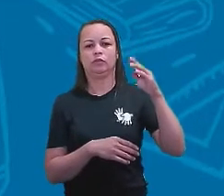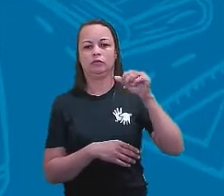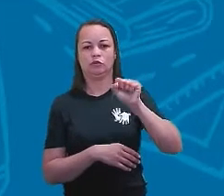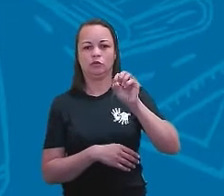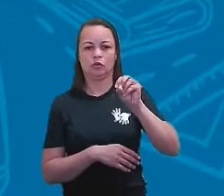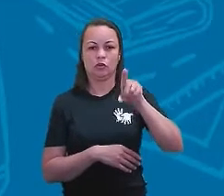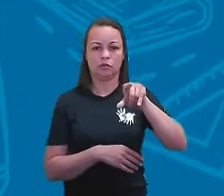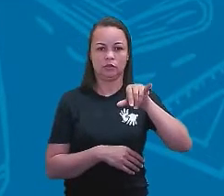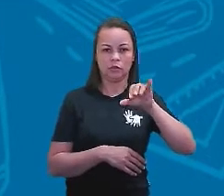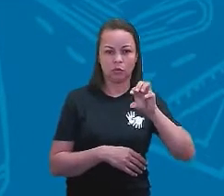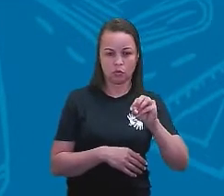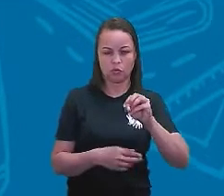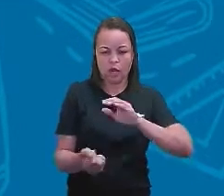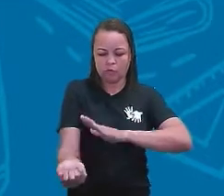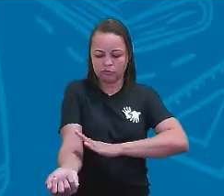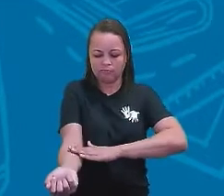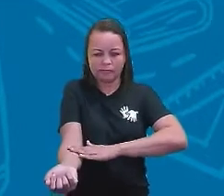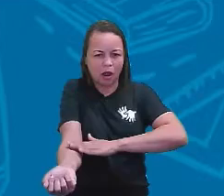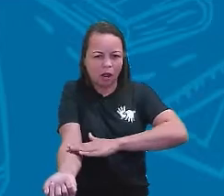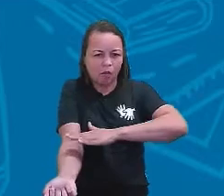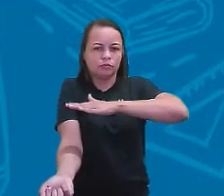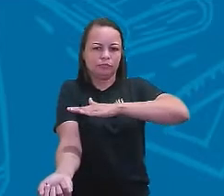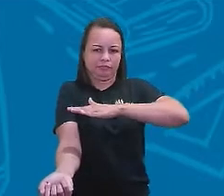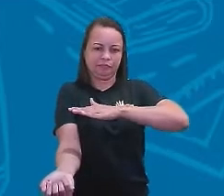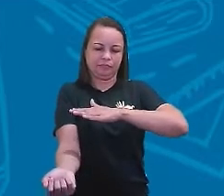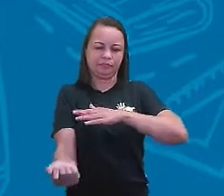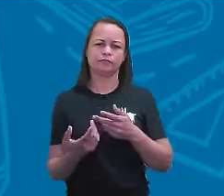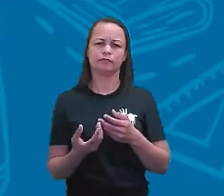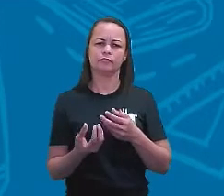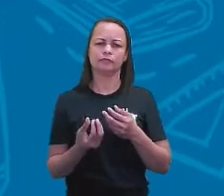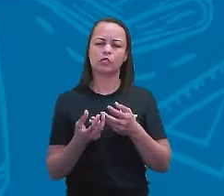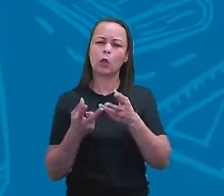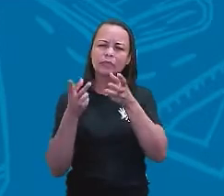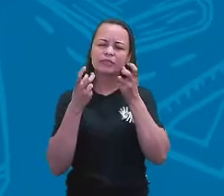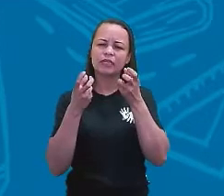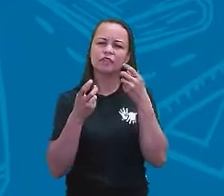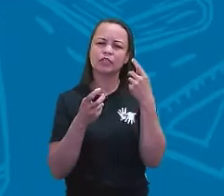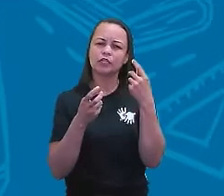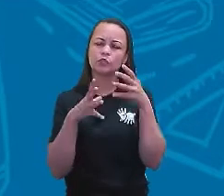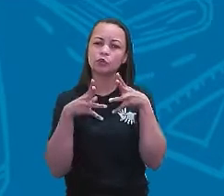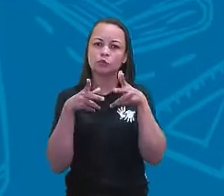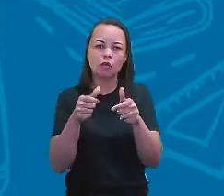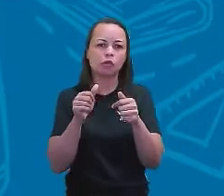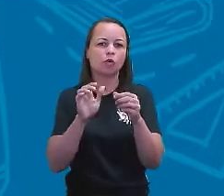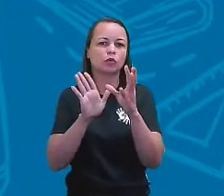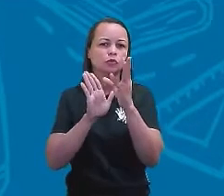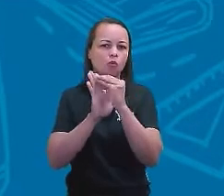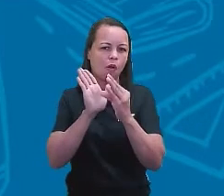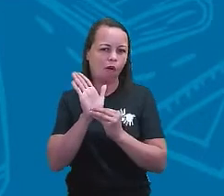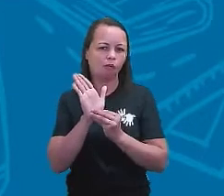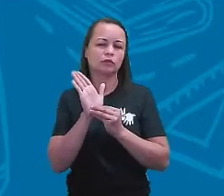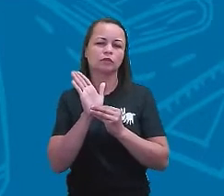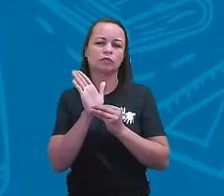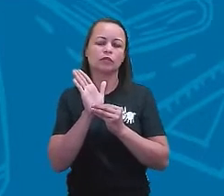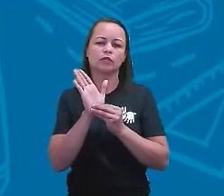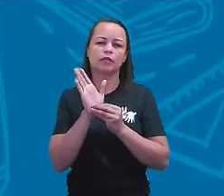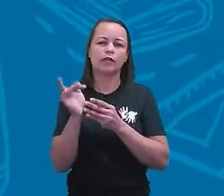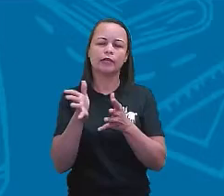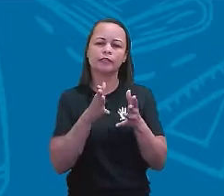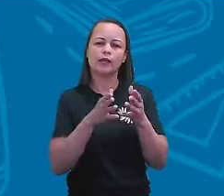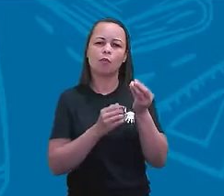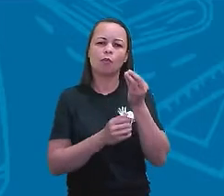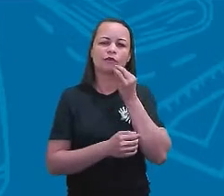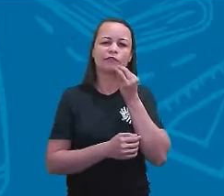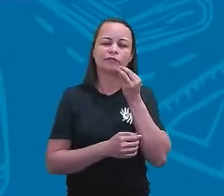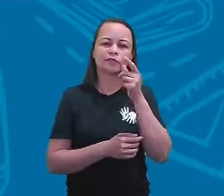pressão arterial. Veja como todo esse saber, todo esse conteúdo, ele fortalece, ele te dá a oportunidade de